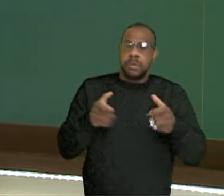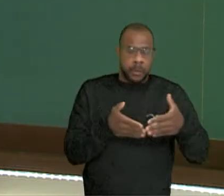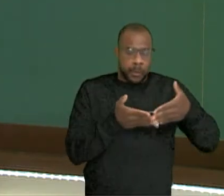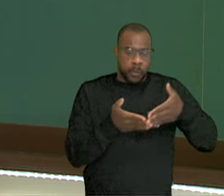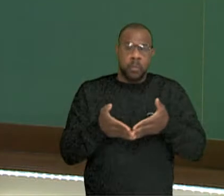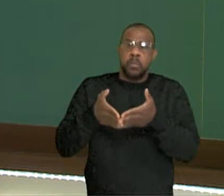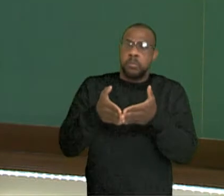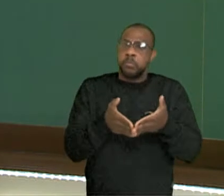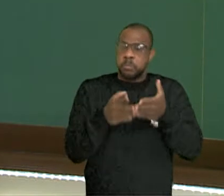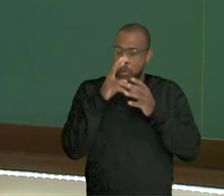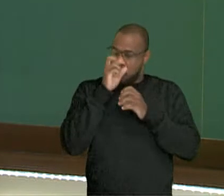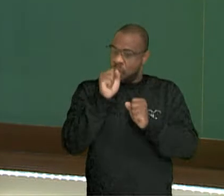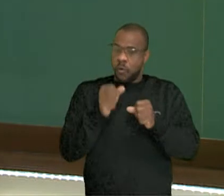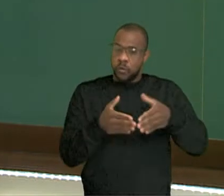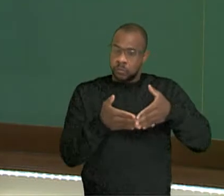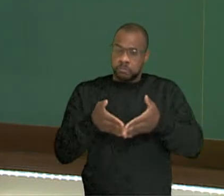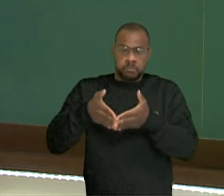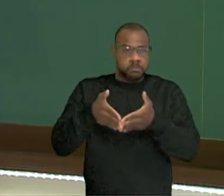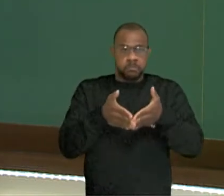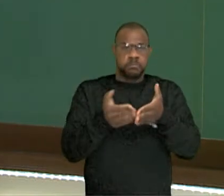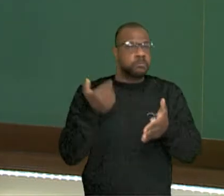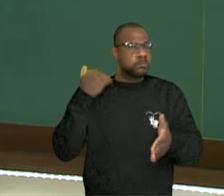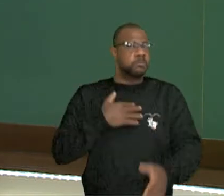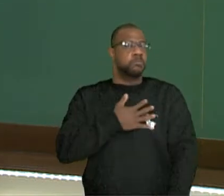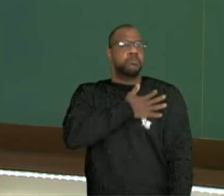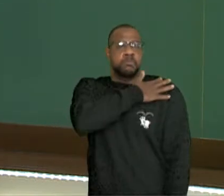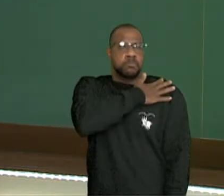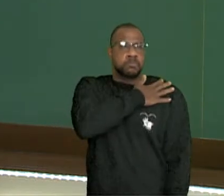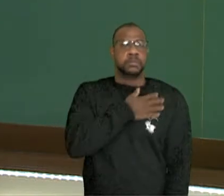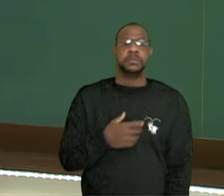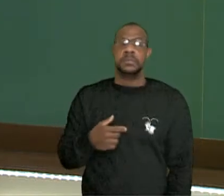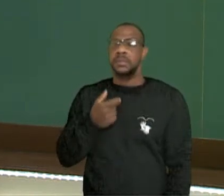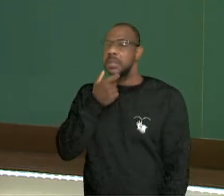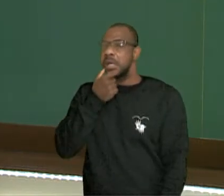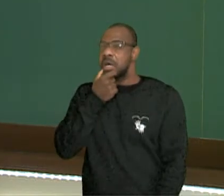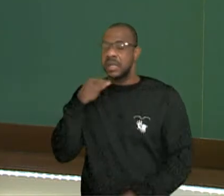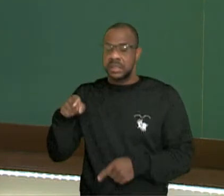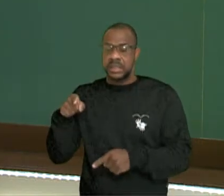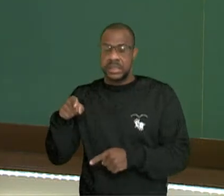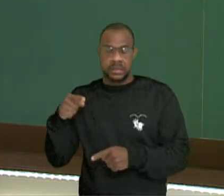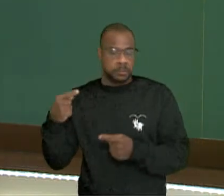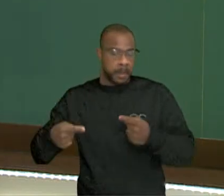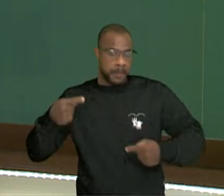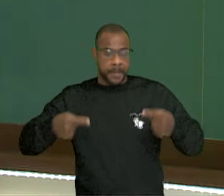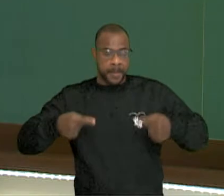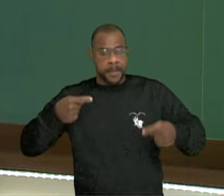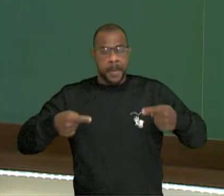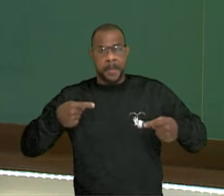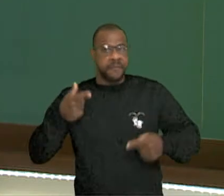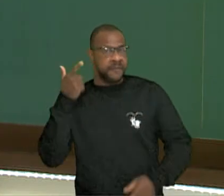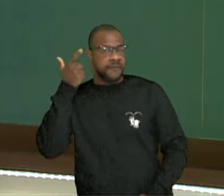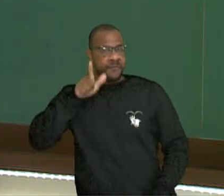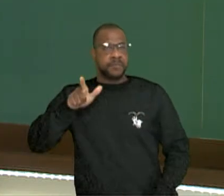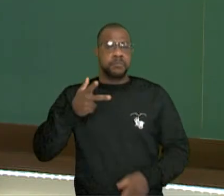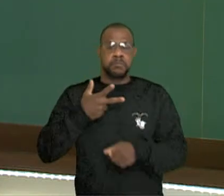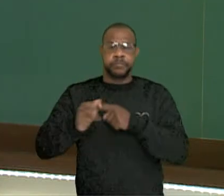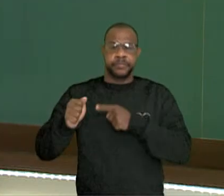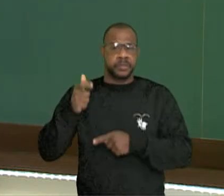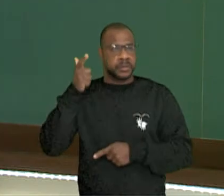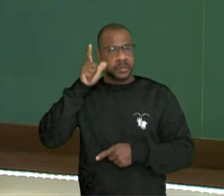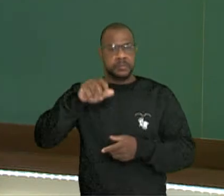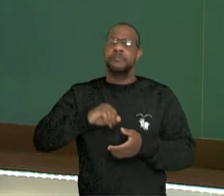na época, ou a maior marinha na época, e a Inglaterra vai vencer a Holanda, E vai aumentar aí a sua influência